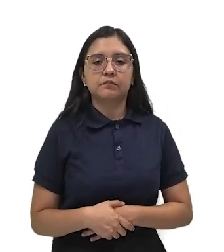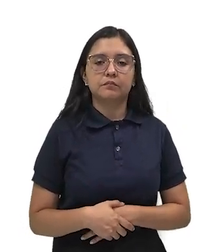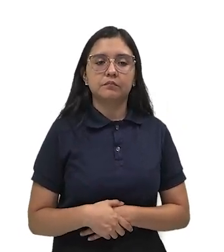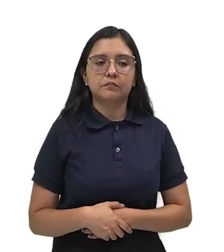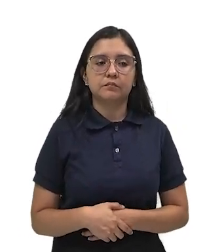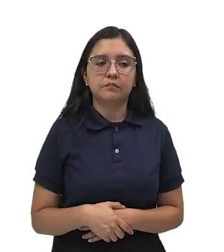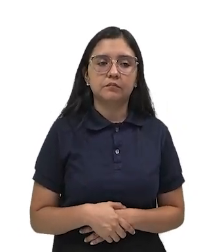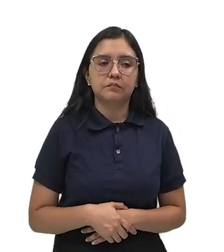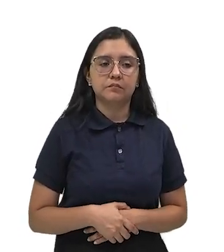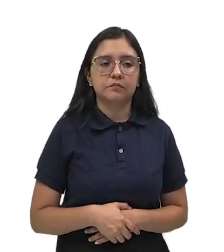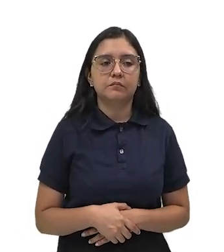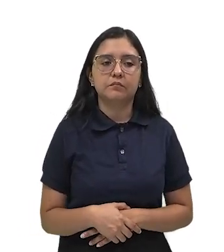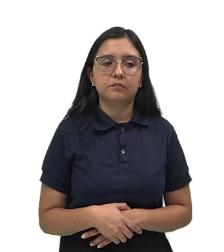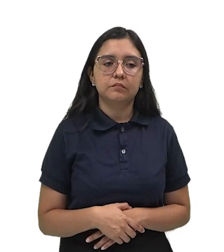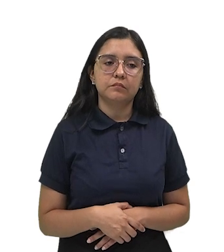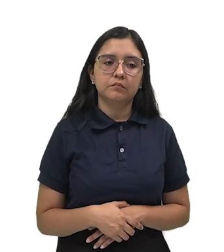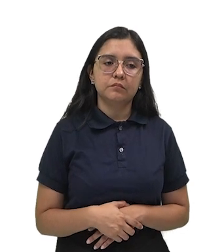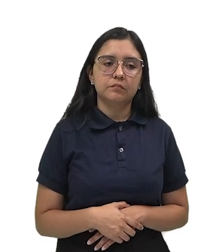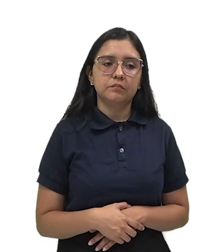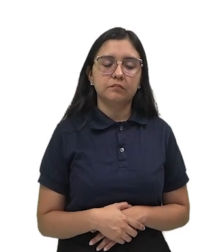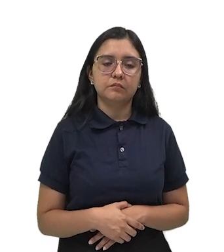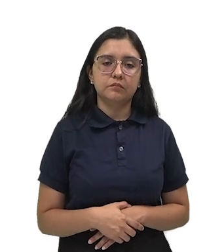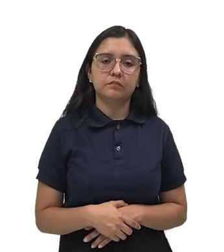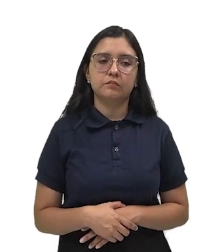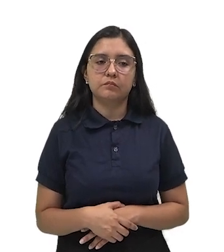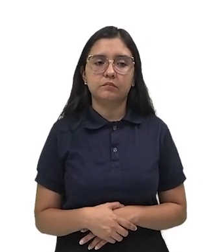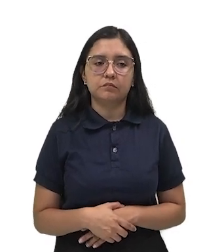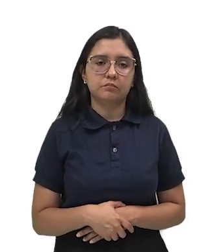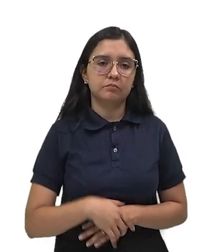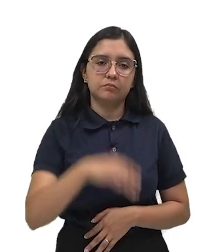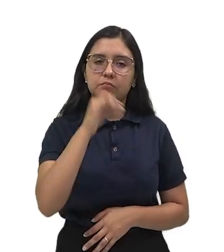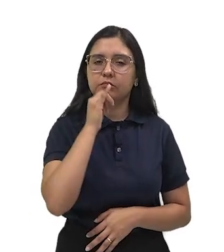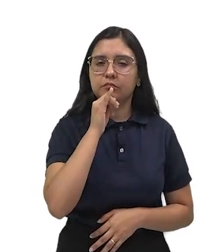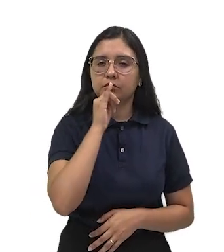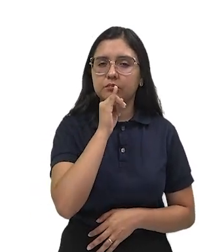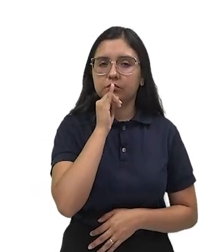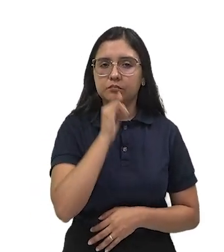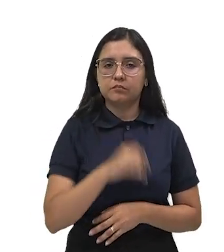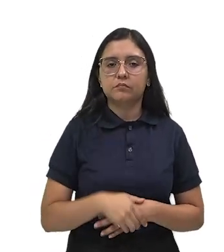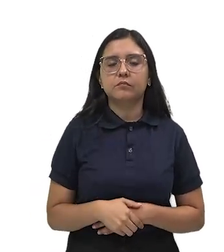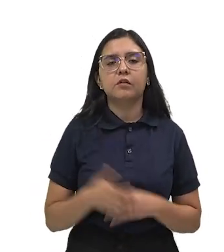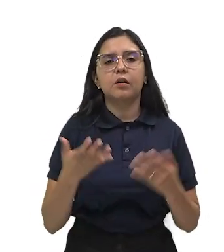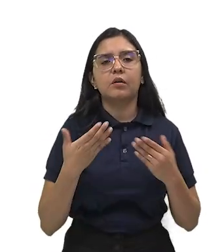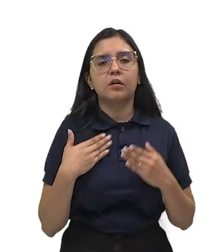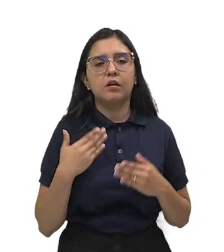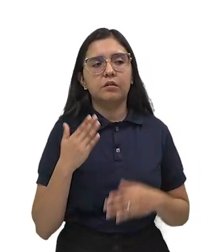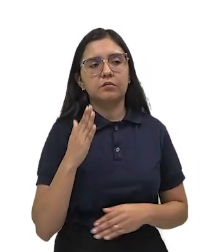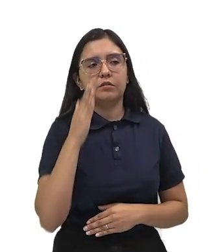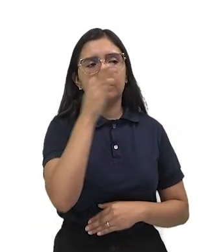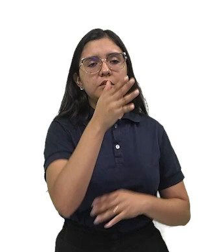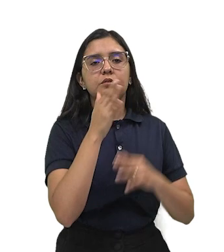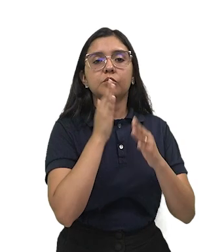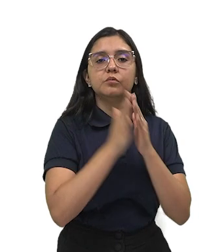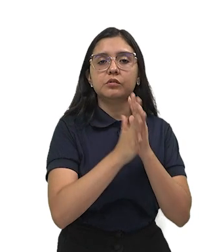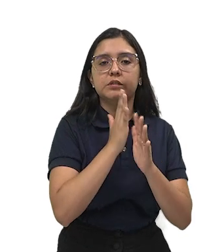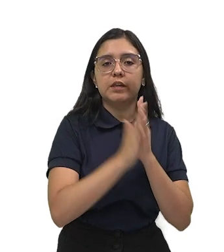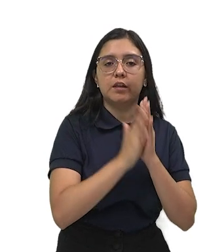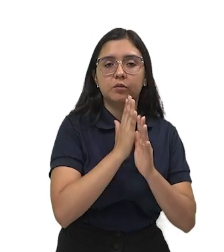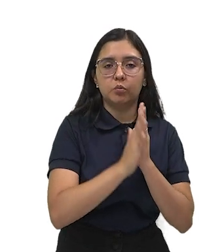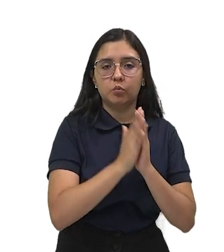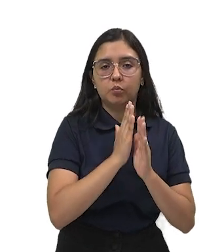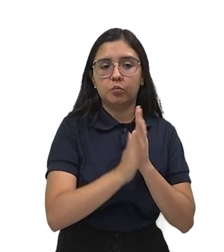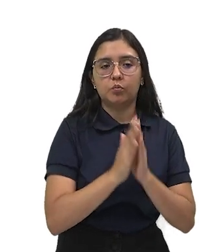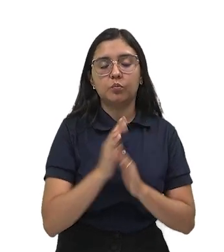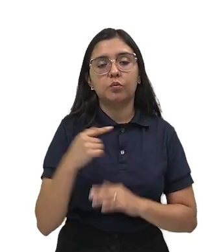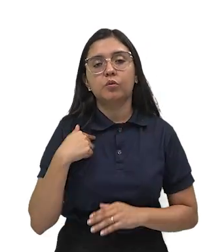mais outro exemplo. Olha, vamos supor que eu queira ir ao centro de uma cidade, né? Eu estou